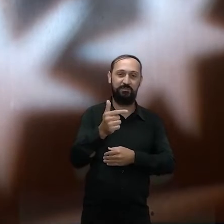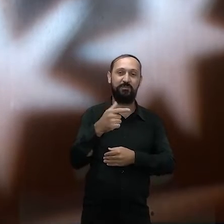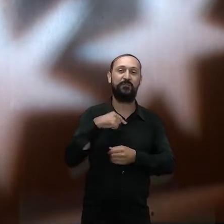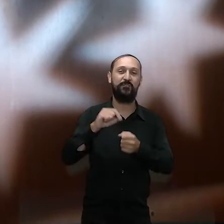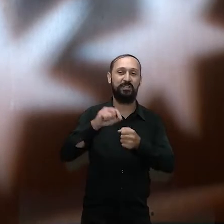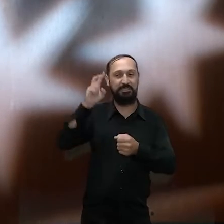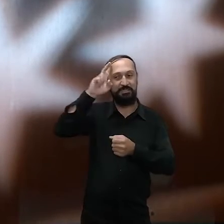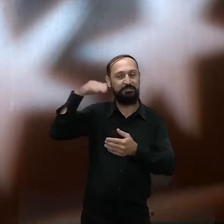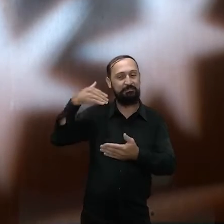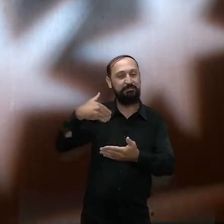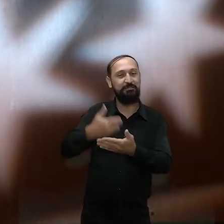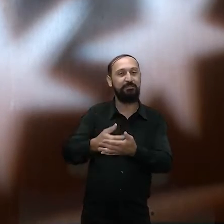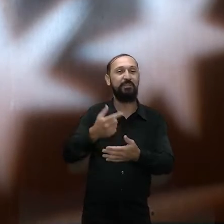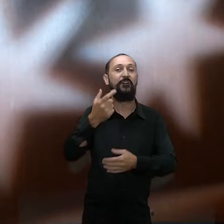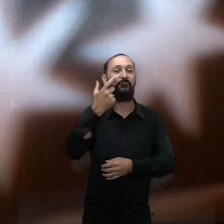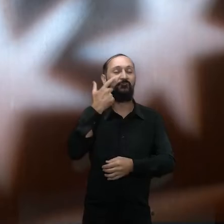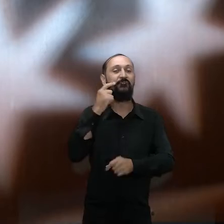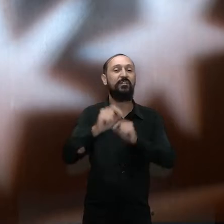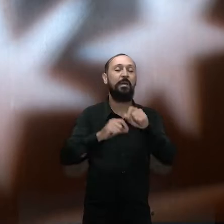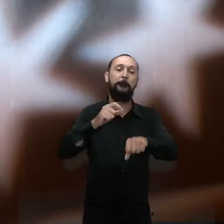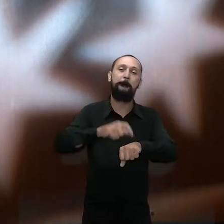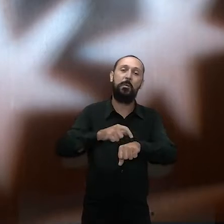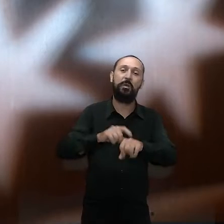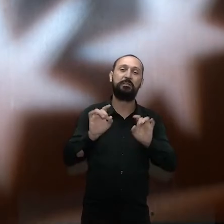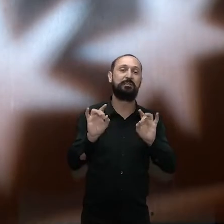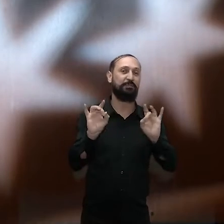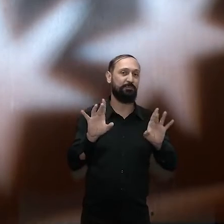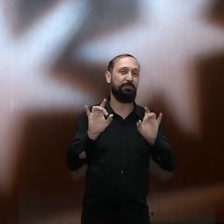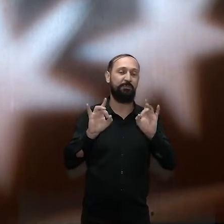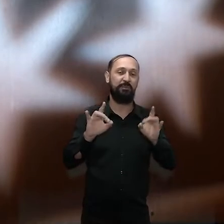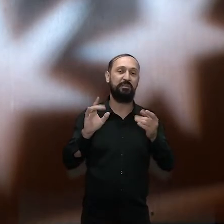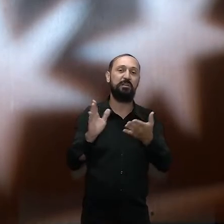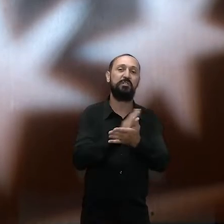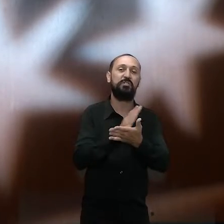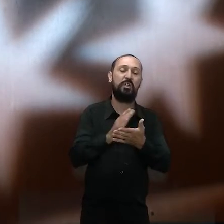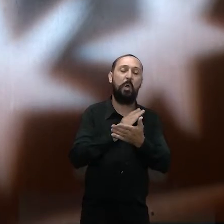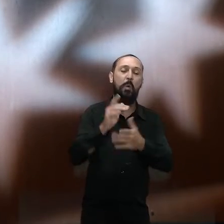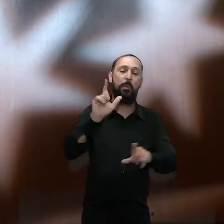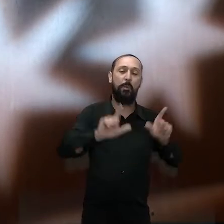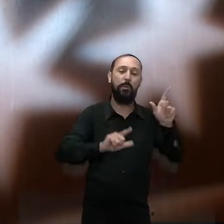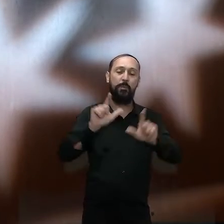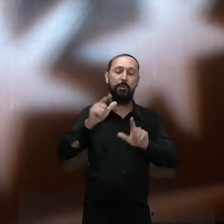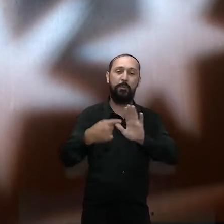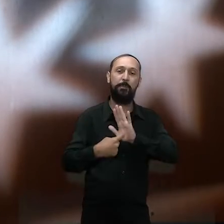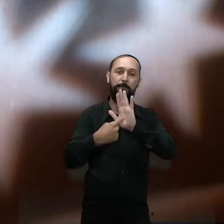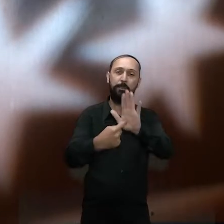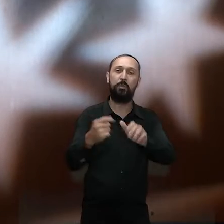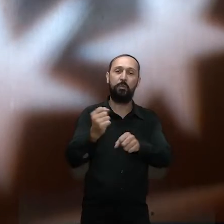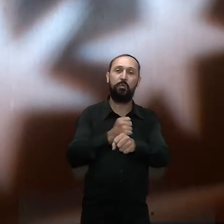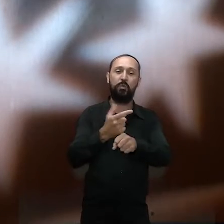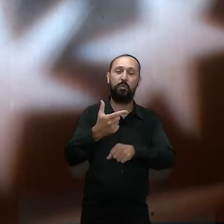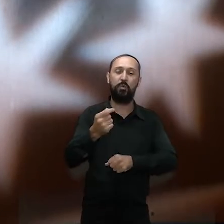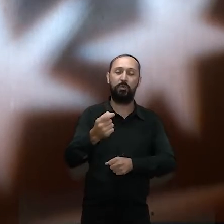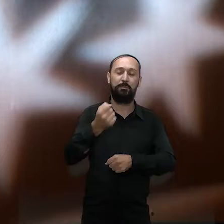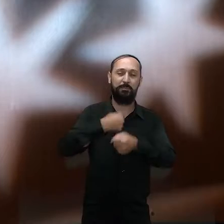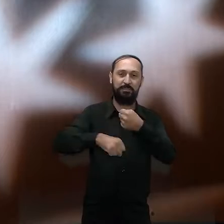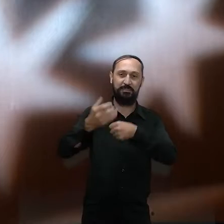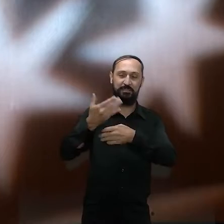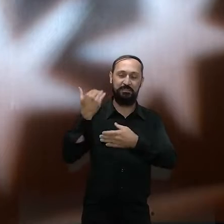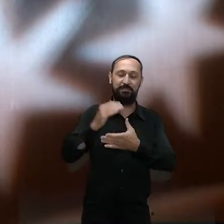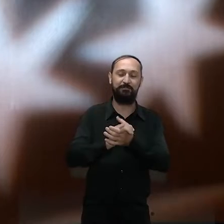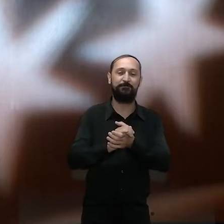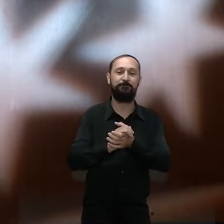2022. Nessa retrospectiva, você confere momentos especiais de alguns programas exibidos no ano